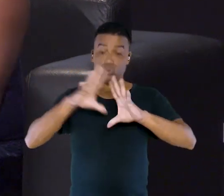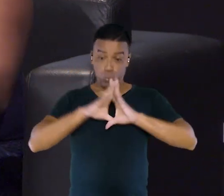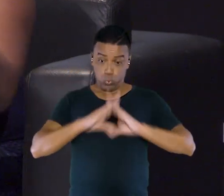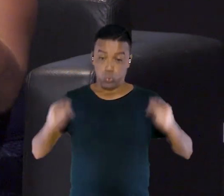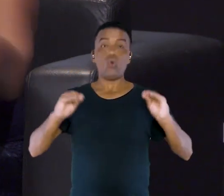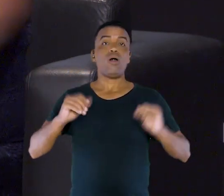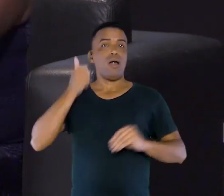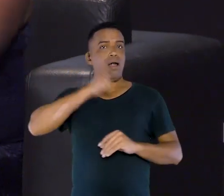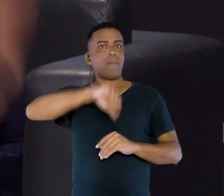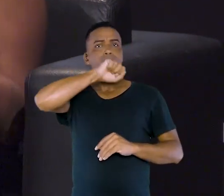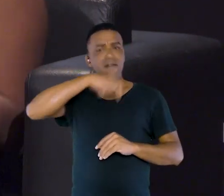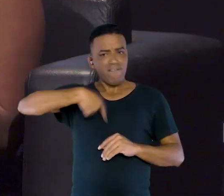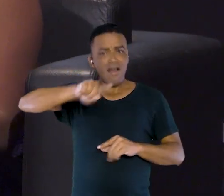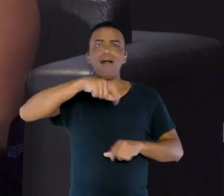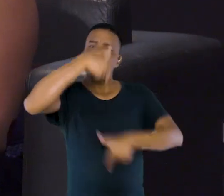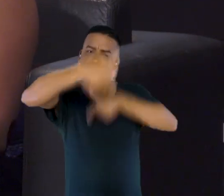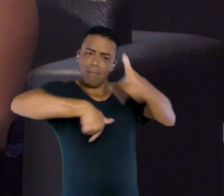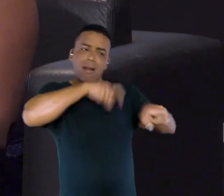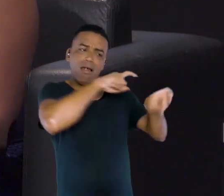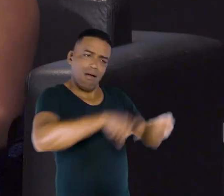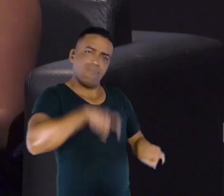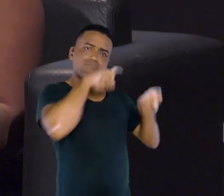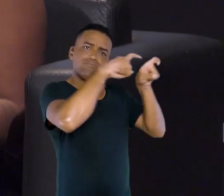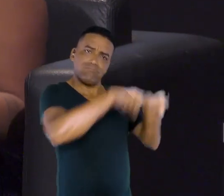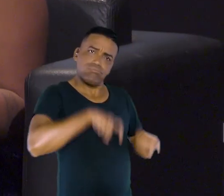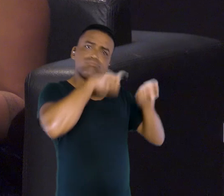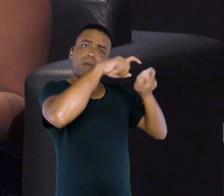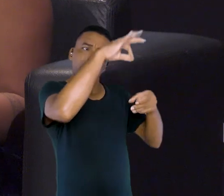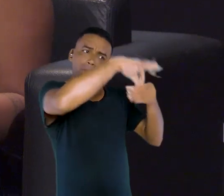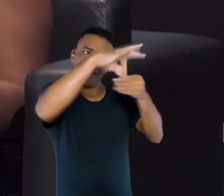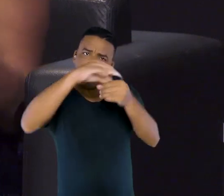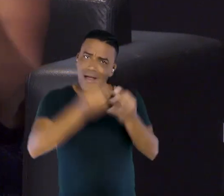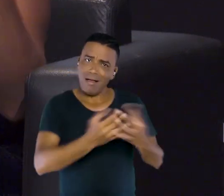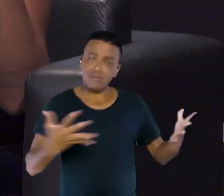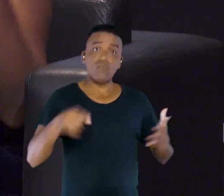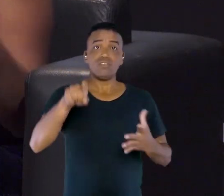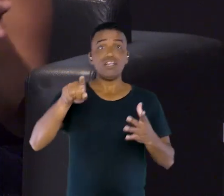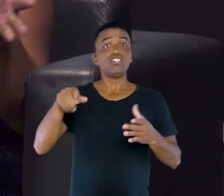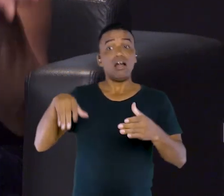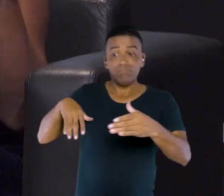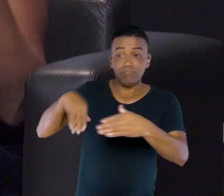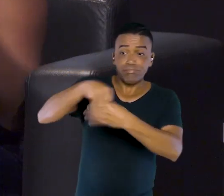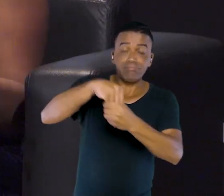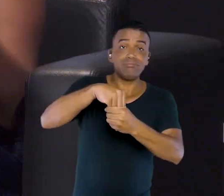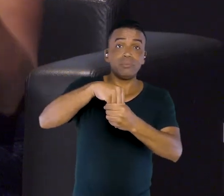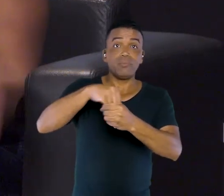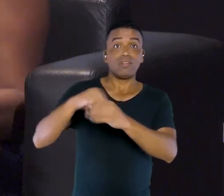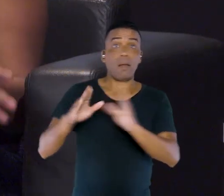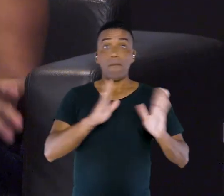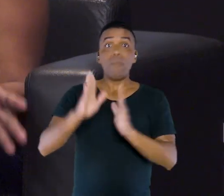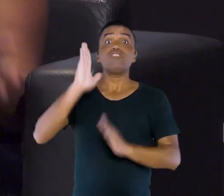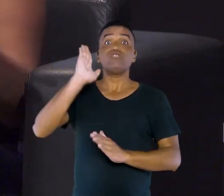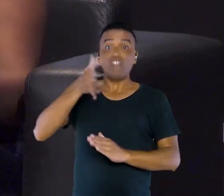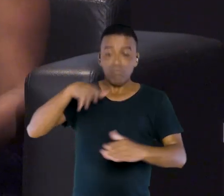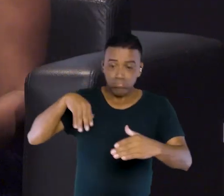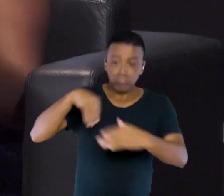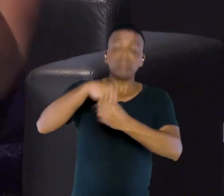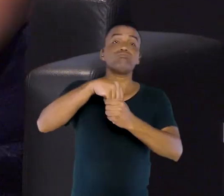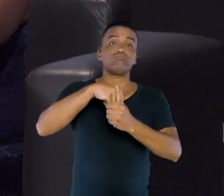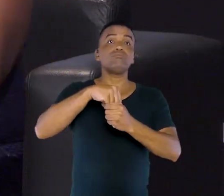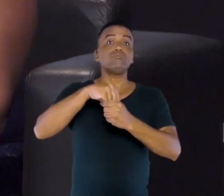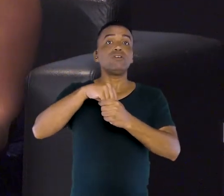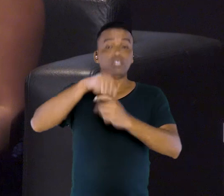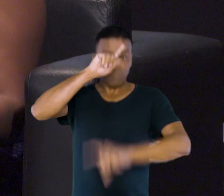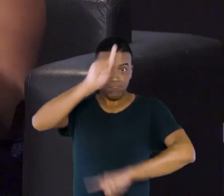resguardo, as nossas mães já vão para a roça. E você já faz parte, a partir daquele momento, você já